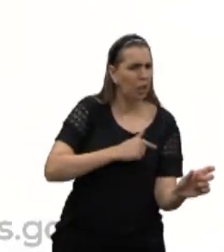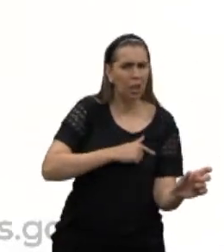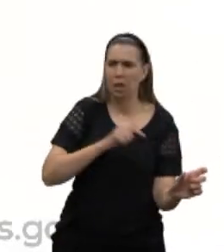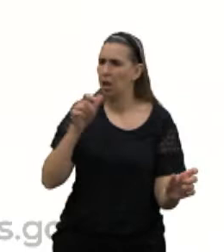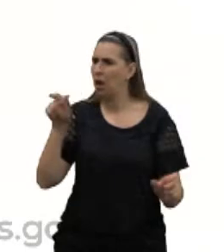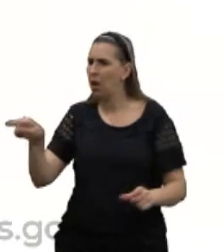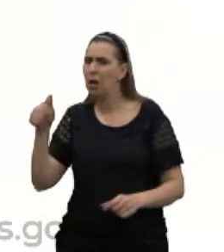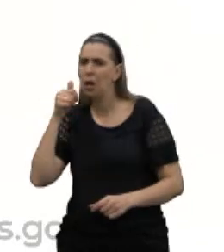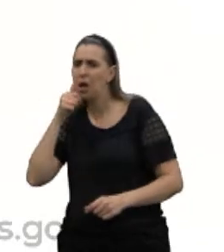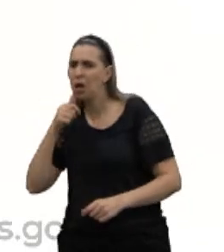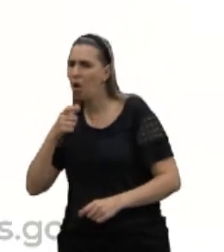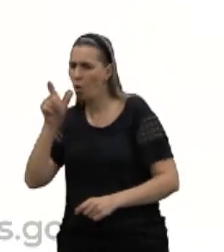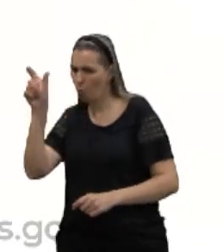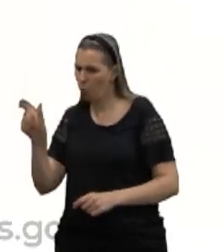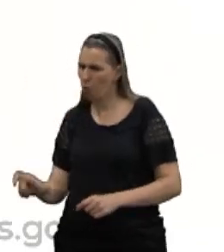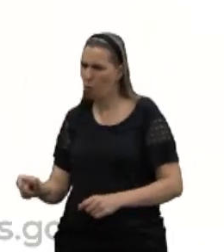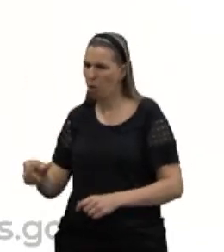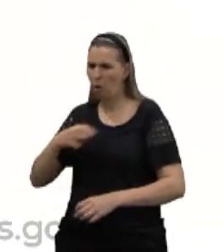fulano é horrendo.